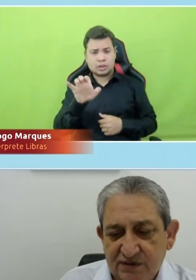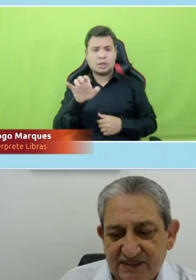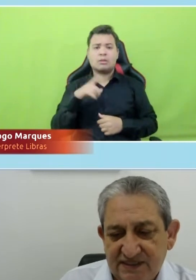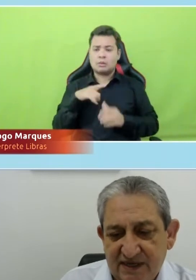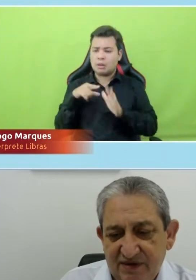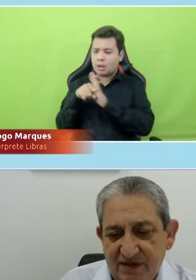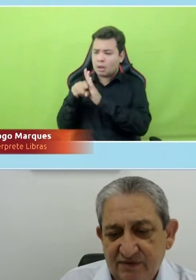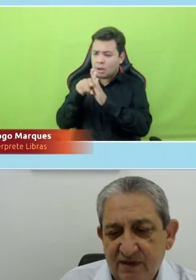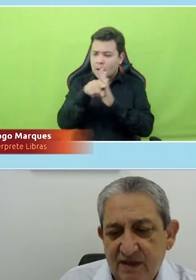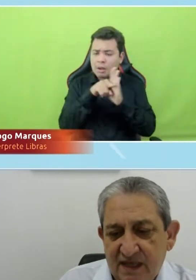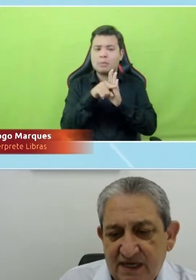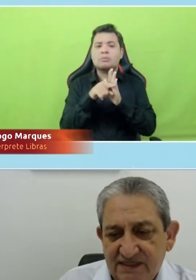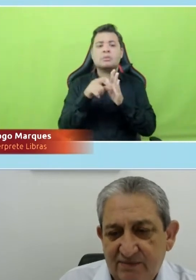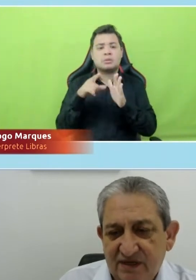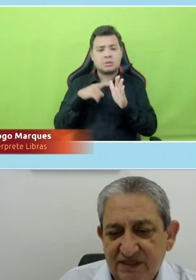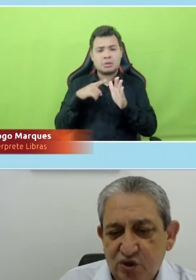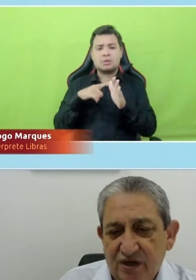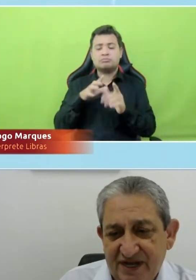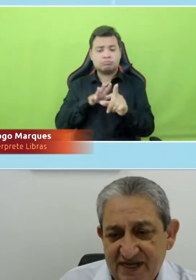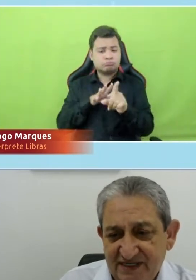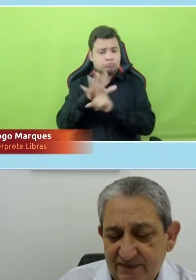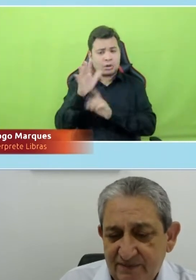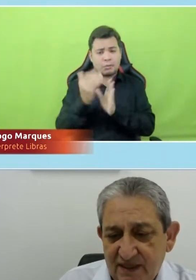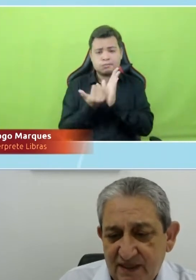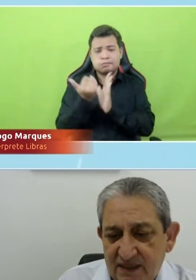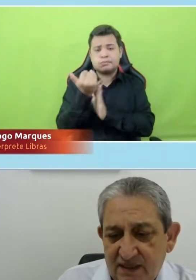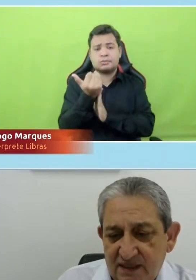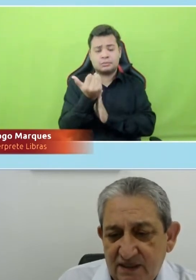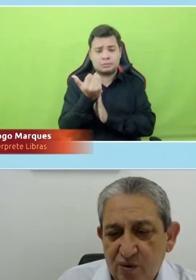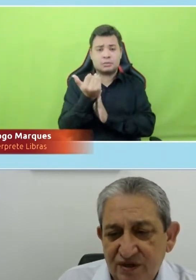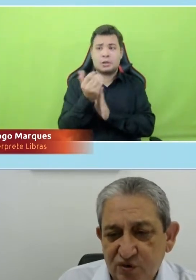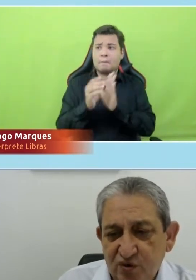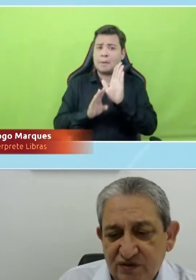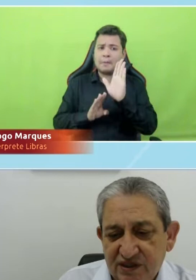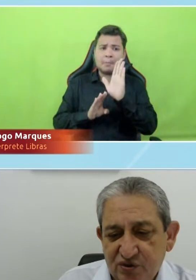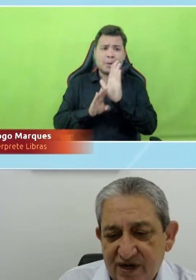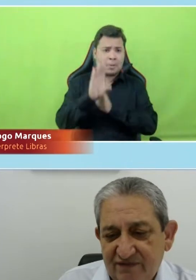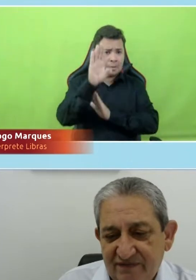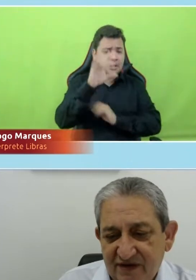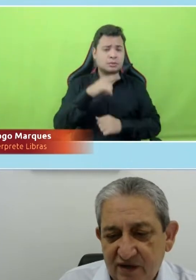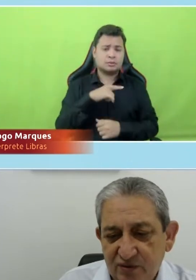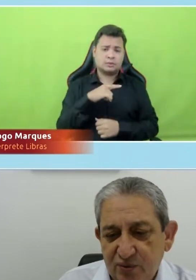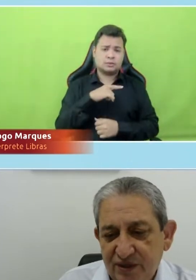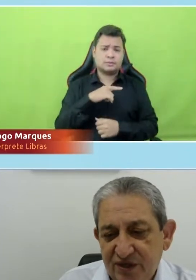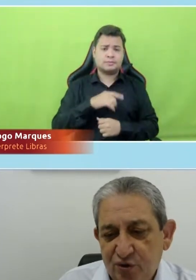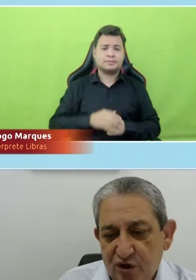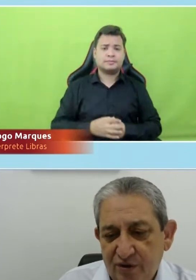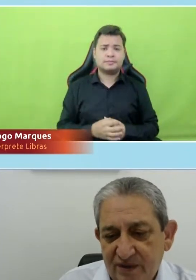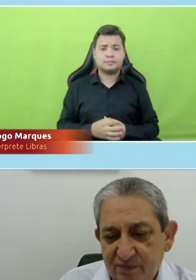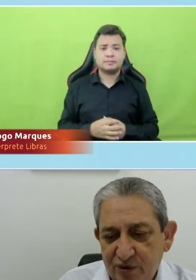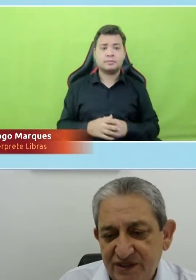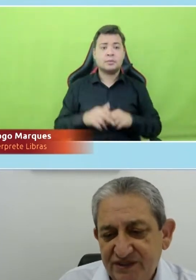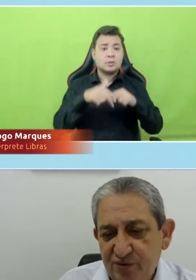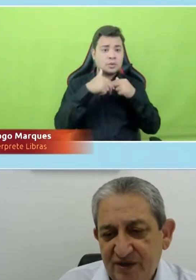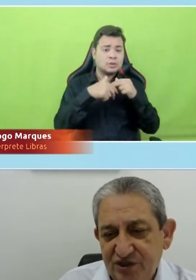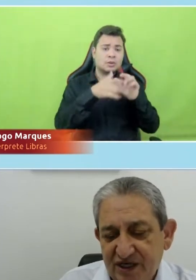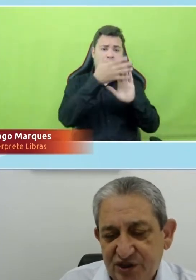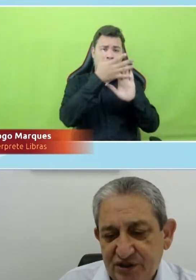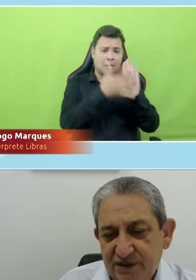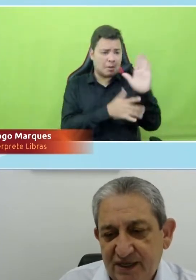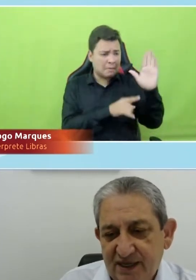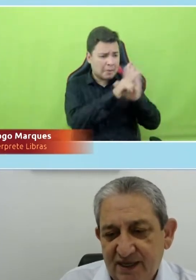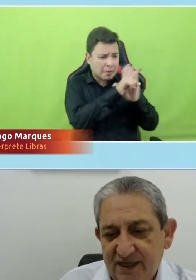nossos recenseamentos, as demandas só crescem. E, com isso, nosso questionário vai ficando enorme. Por isso que o IBGE